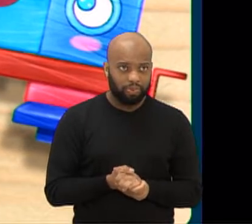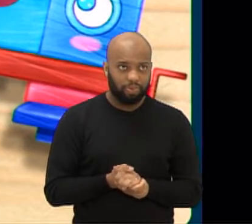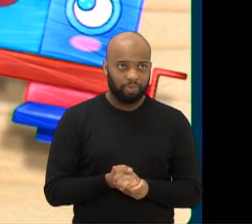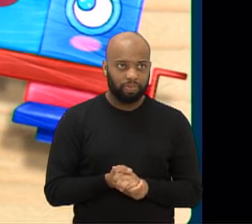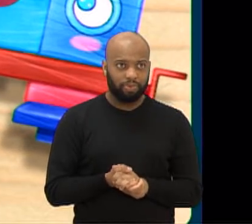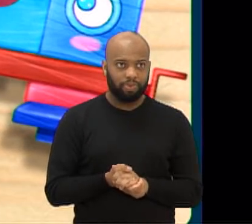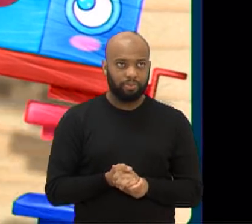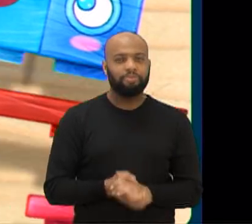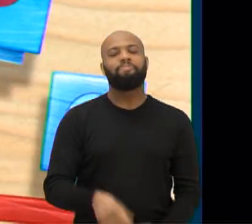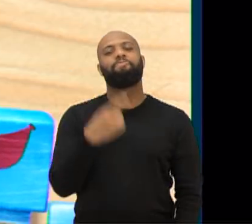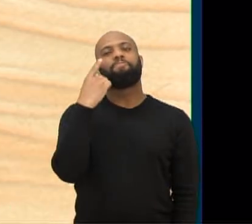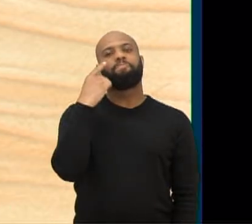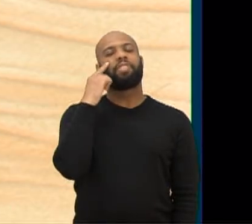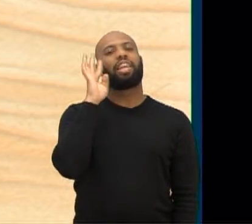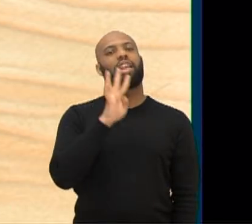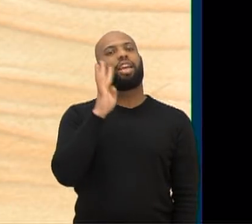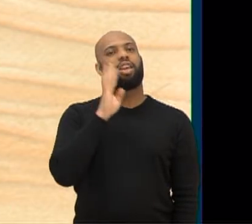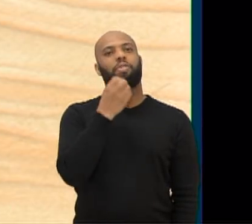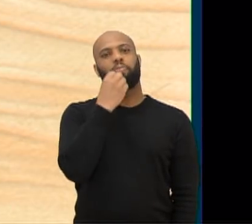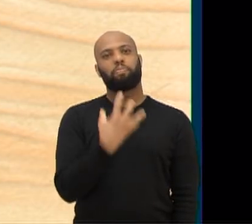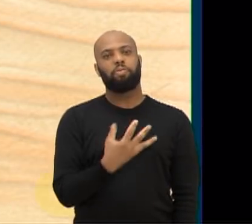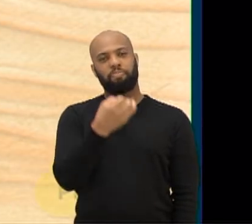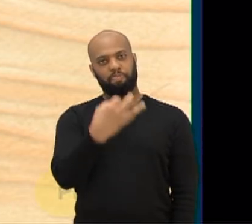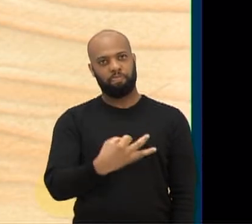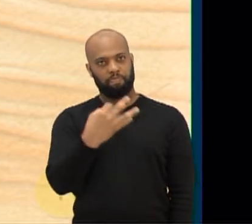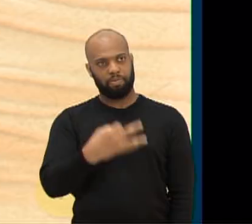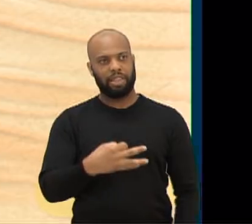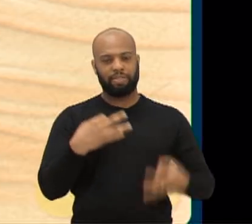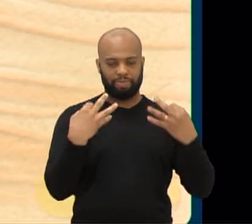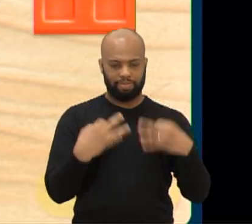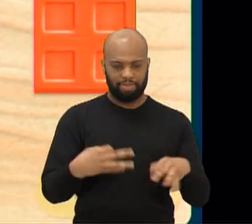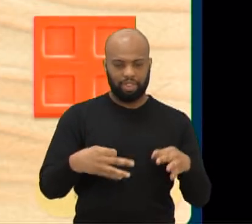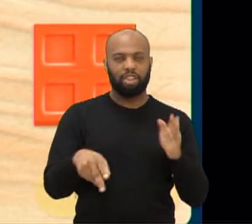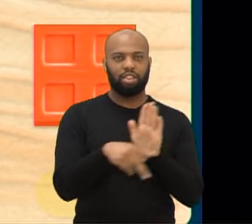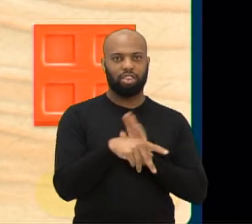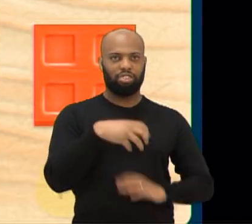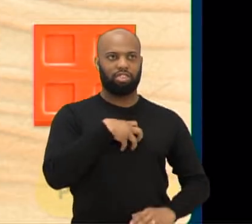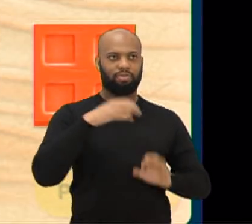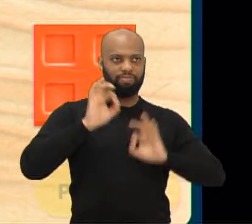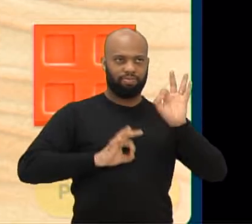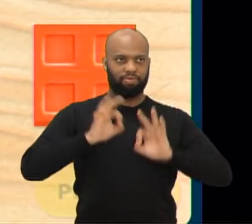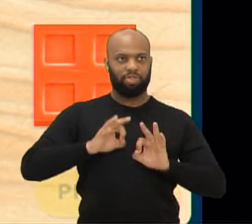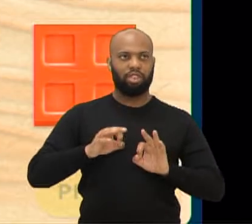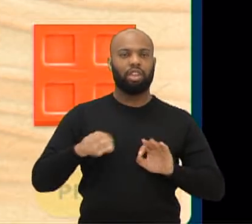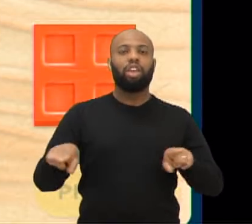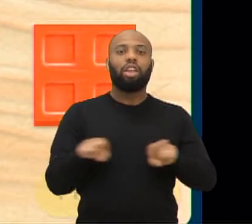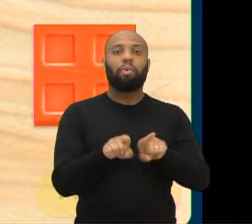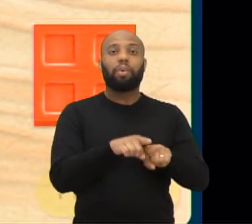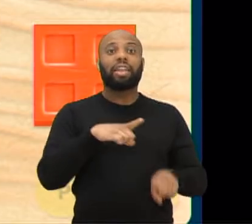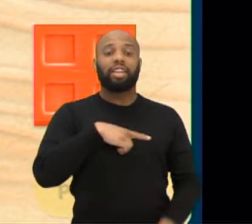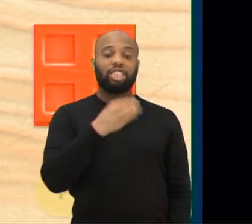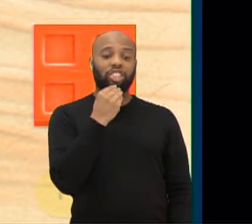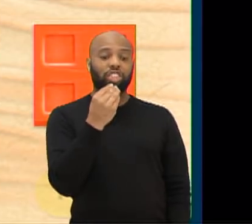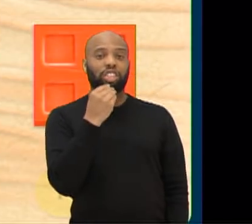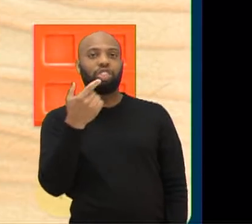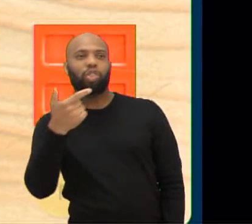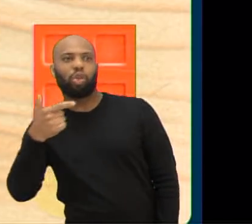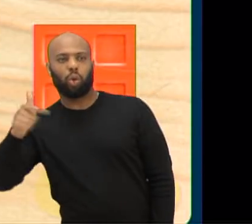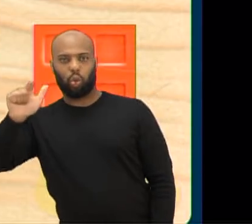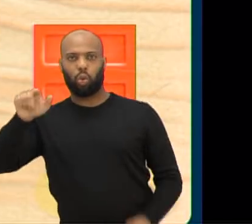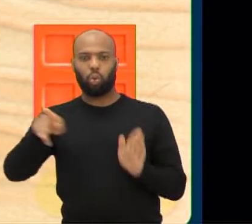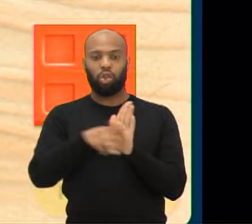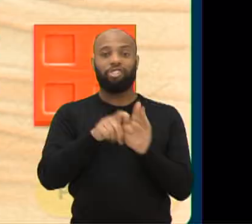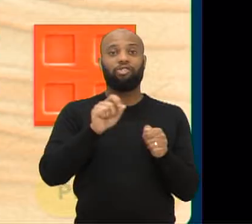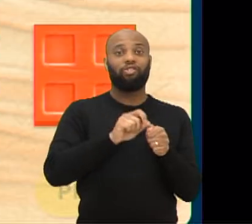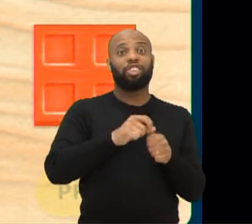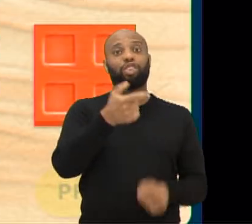Olha lá, legal, muito bem. Então foi corretamente a montagem. ele ofereceu agora novas peças ali